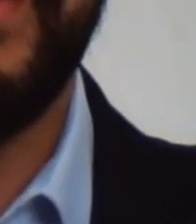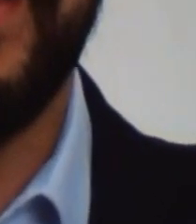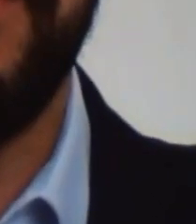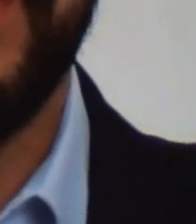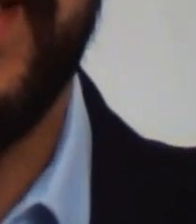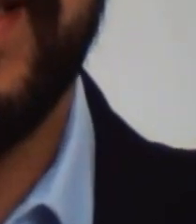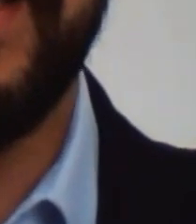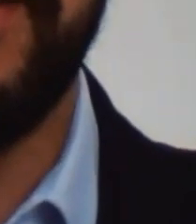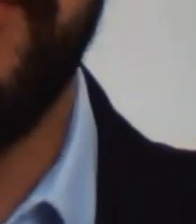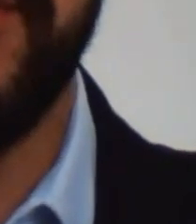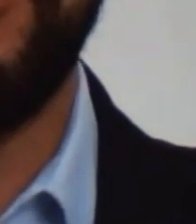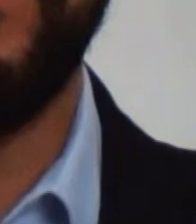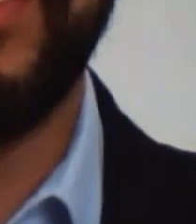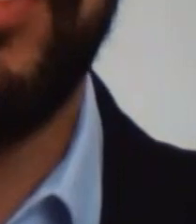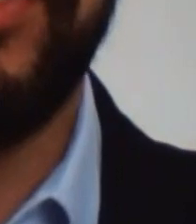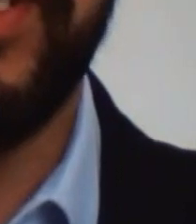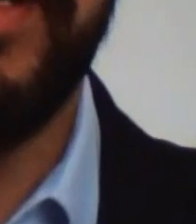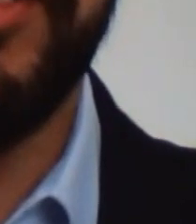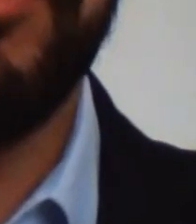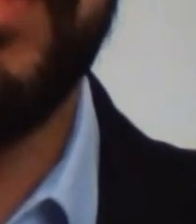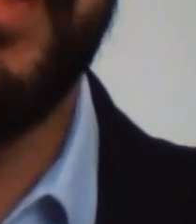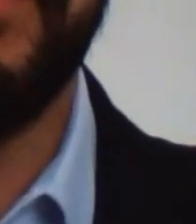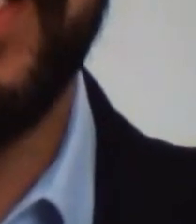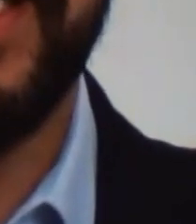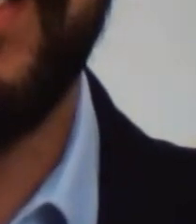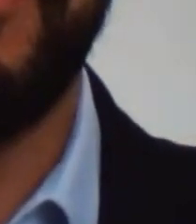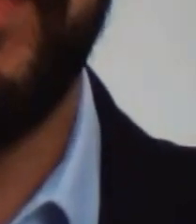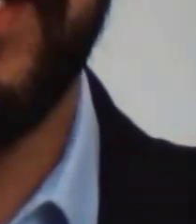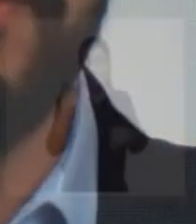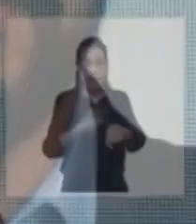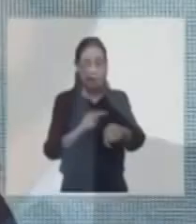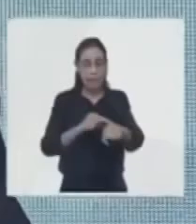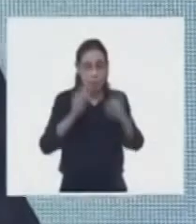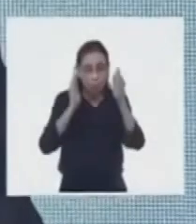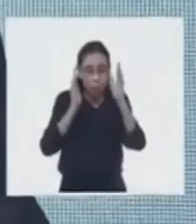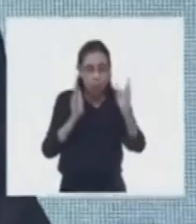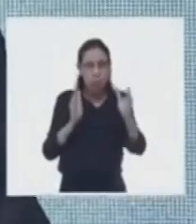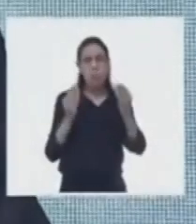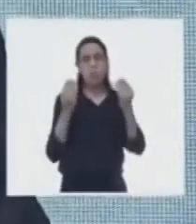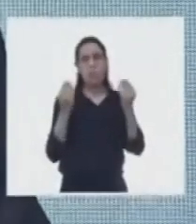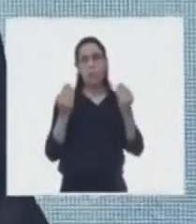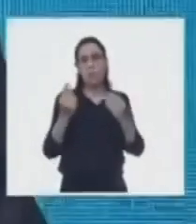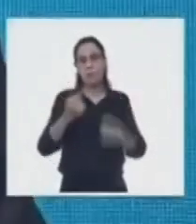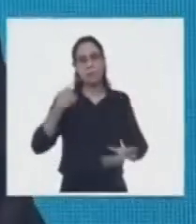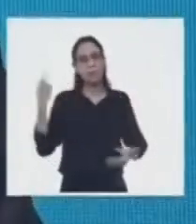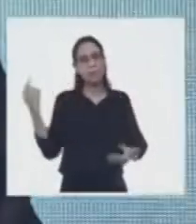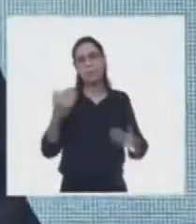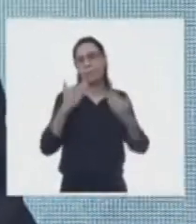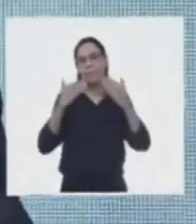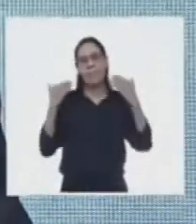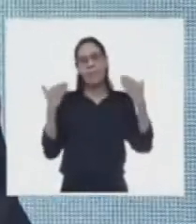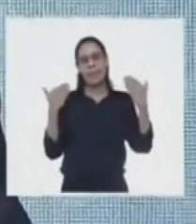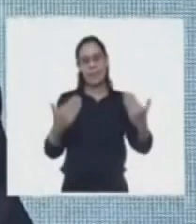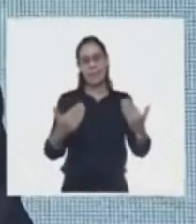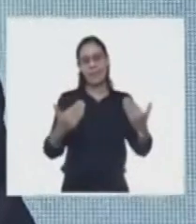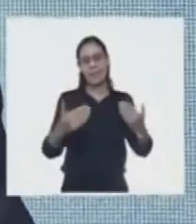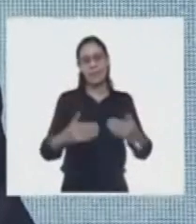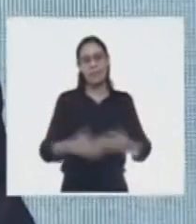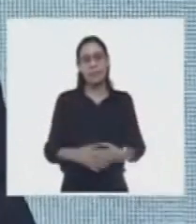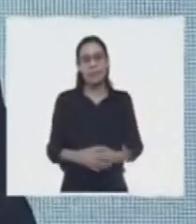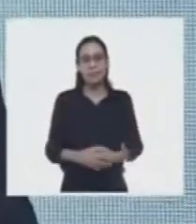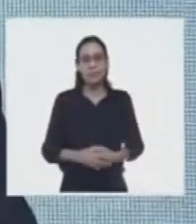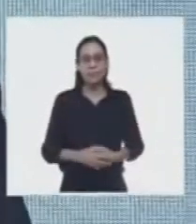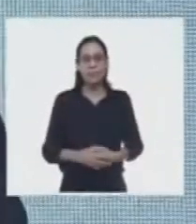período de polarização. Então, eu estive na Argentina tem menos de uma semana acompanhando de lá o debate eleitoral,